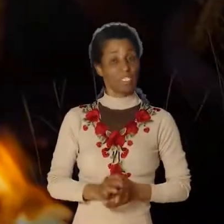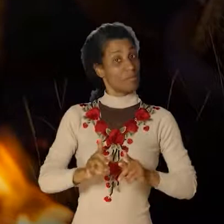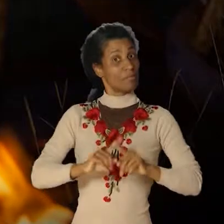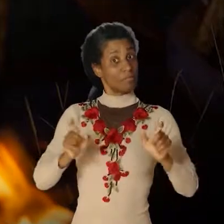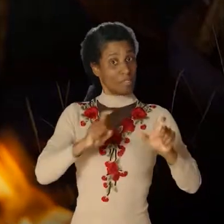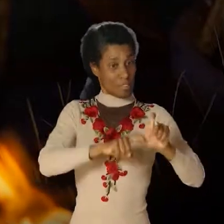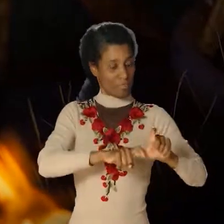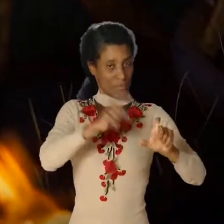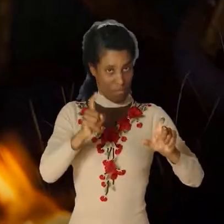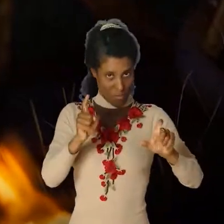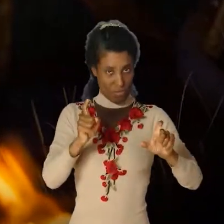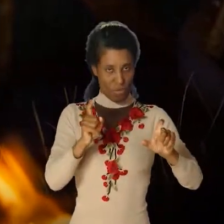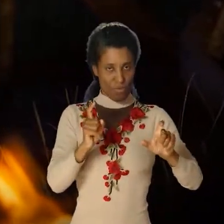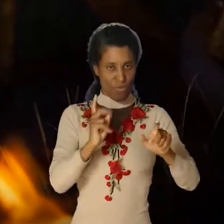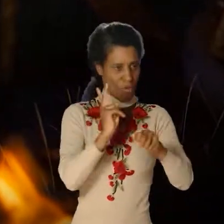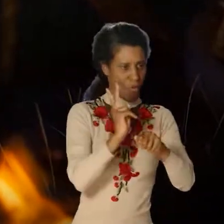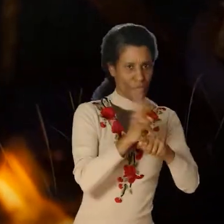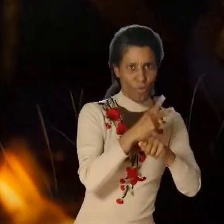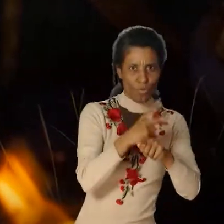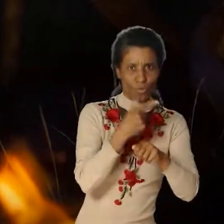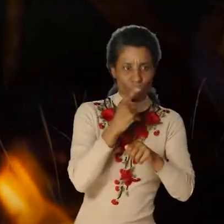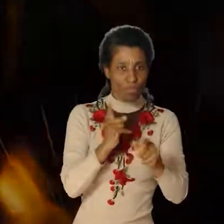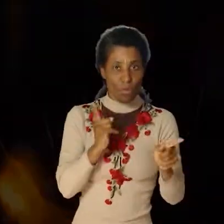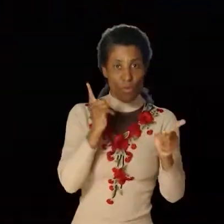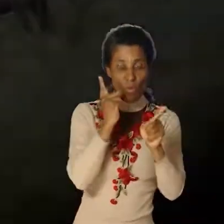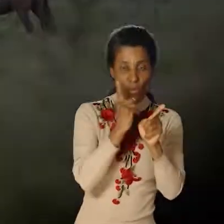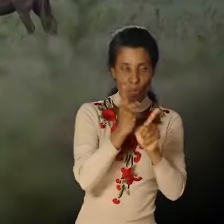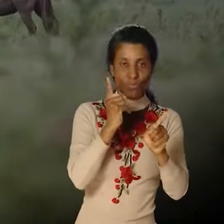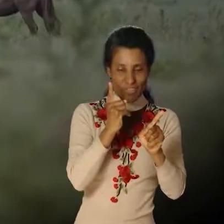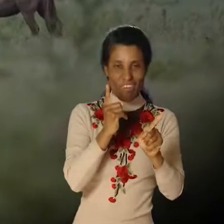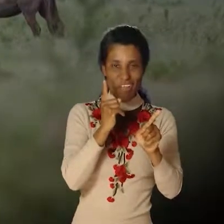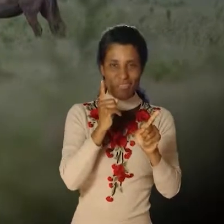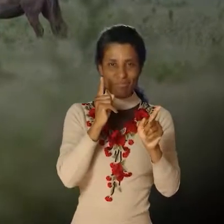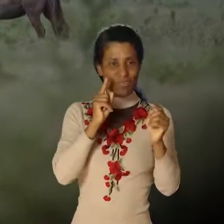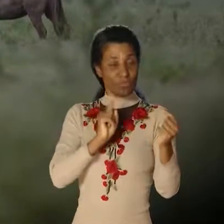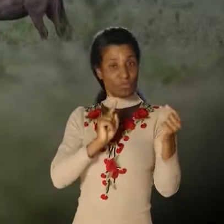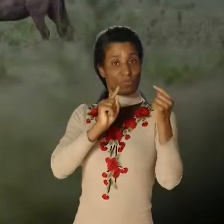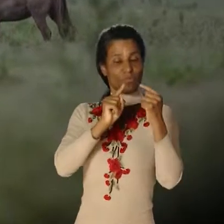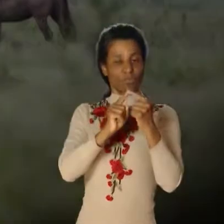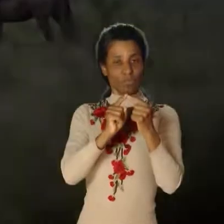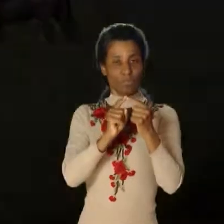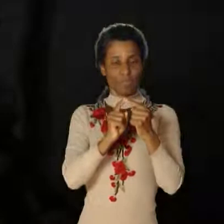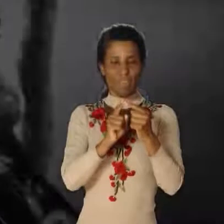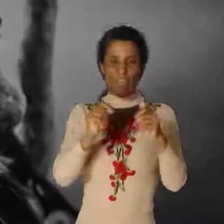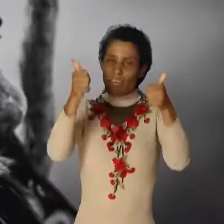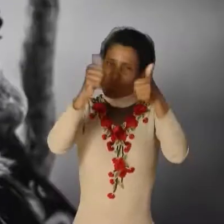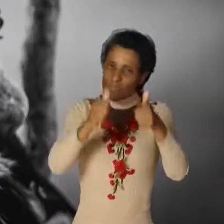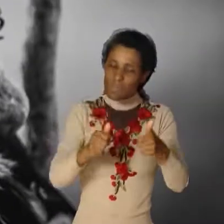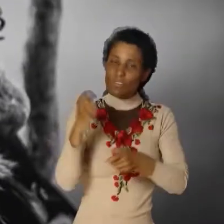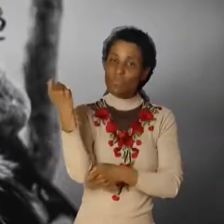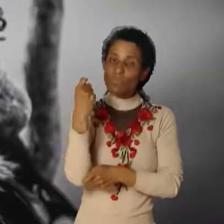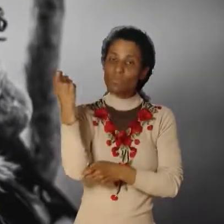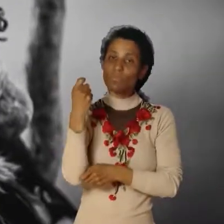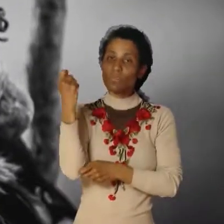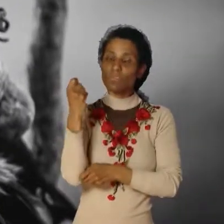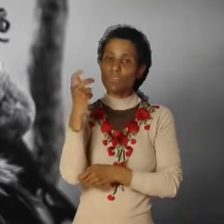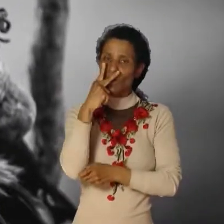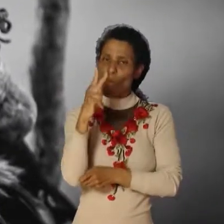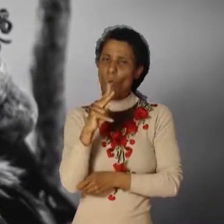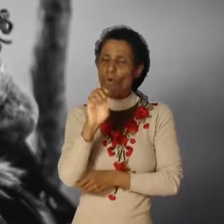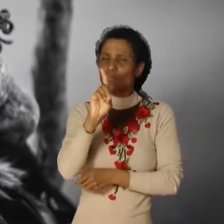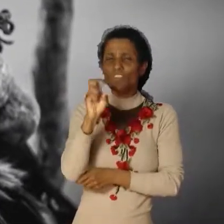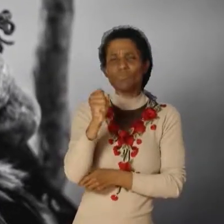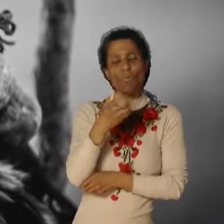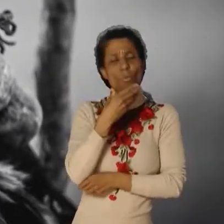Mas independente da busca por definições, fatos e versões, segue muito presente a imagem do